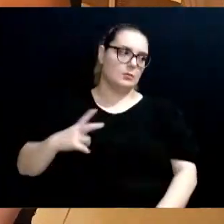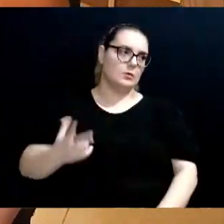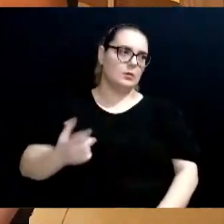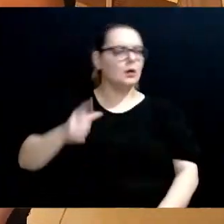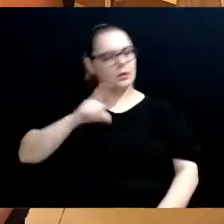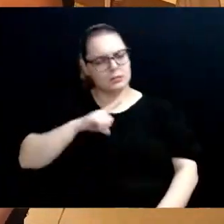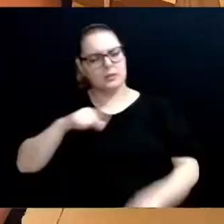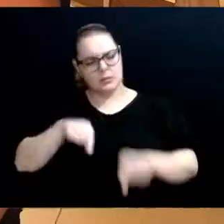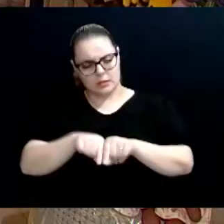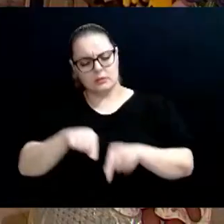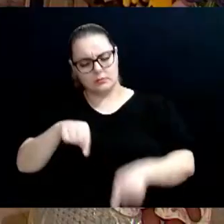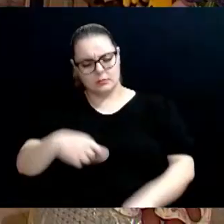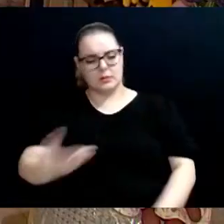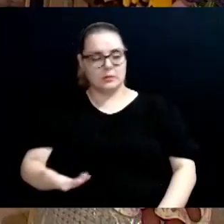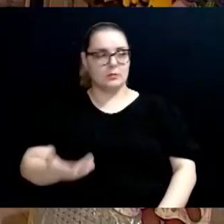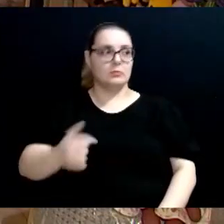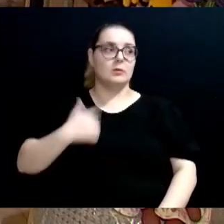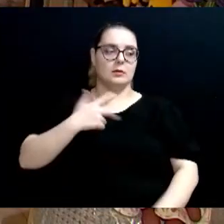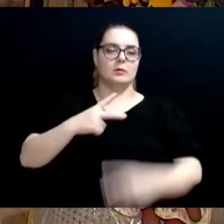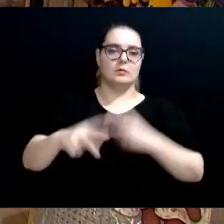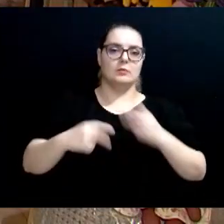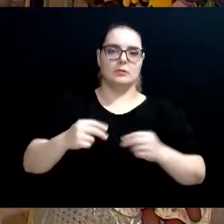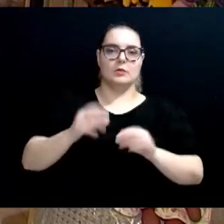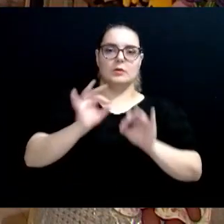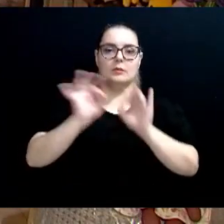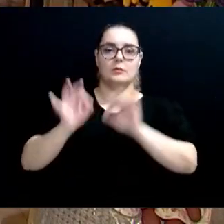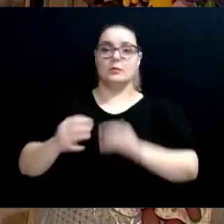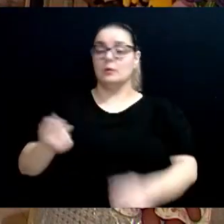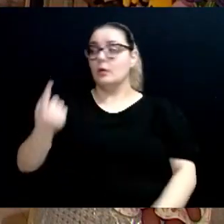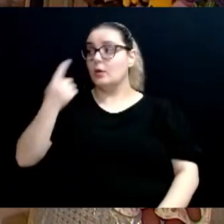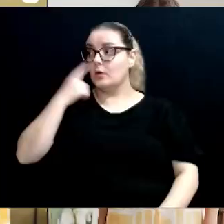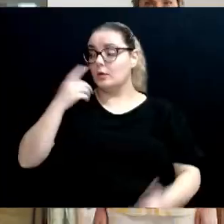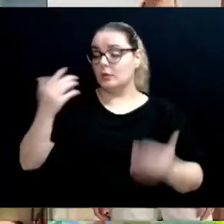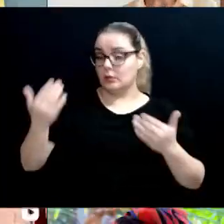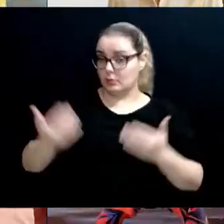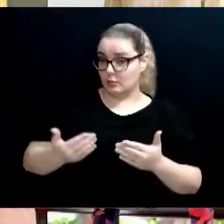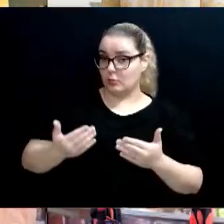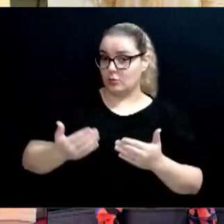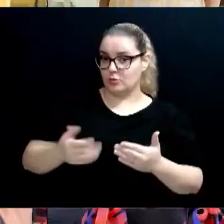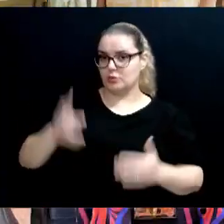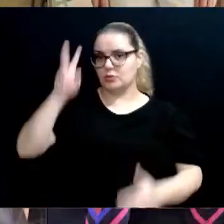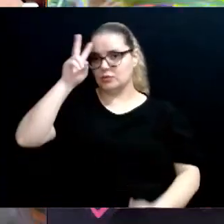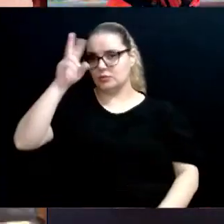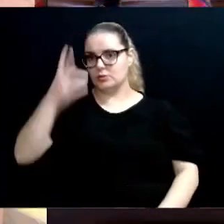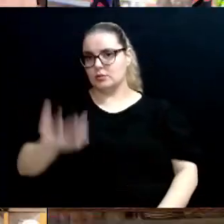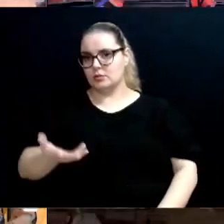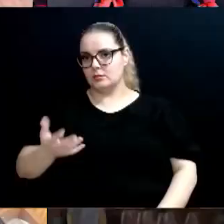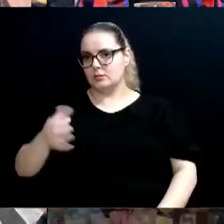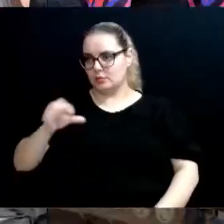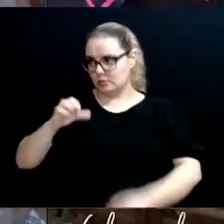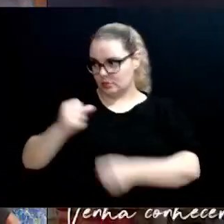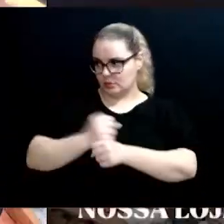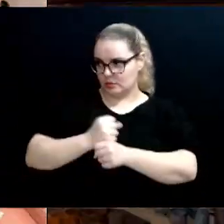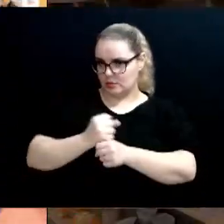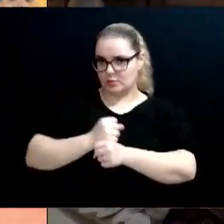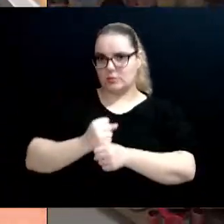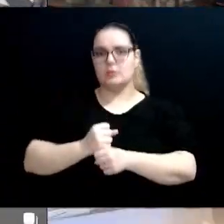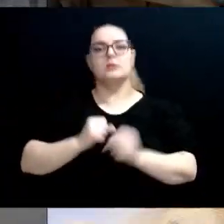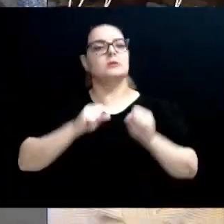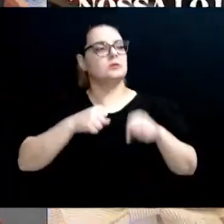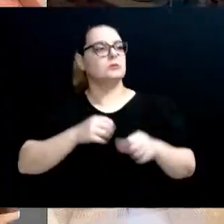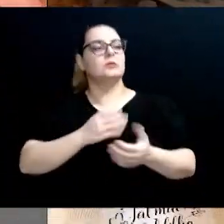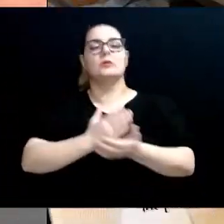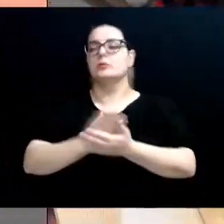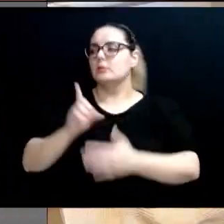também tem, mas o nosso forte é o presente, aqui na decoração. Olha, então, hoje, essa história que